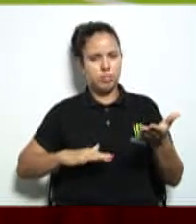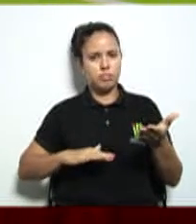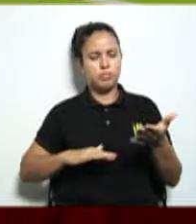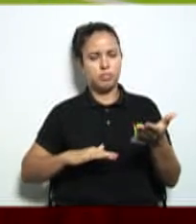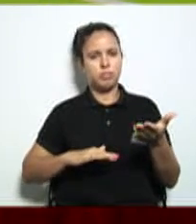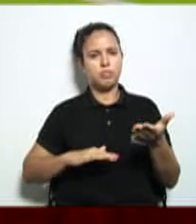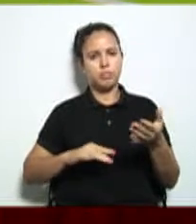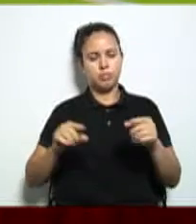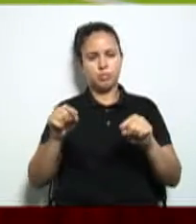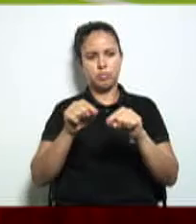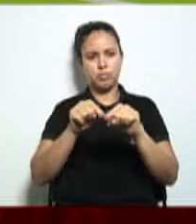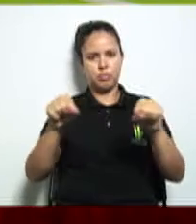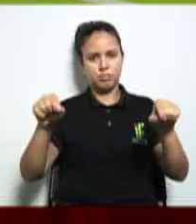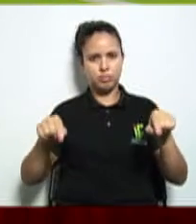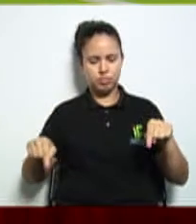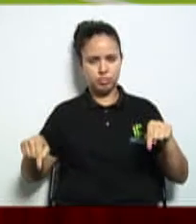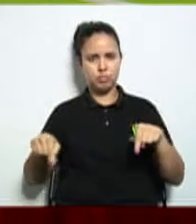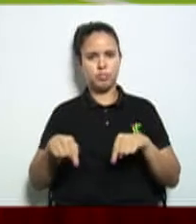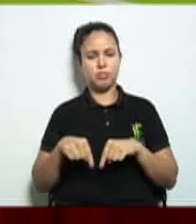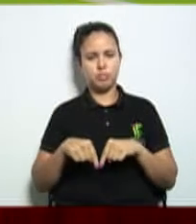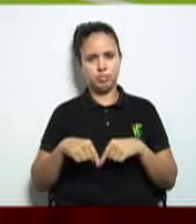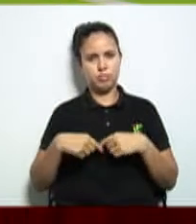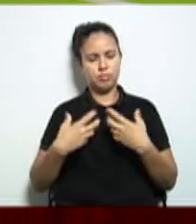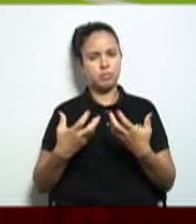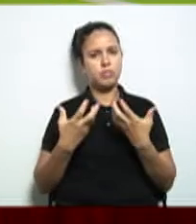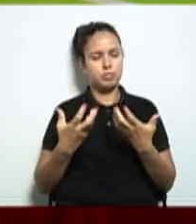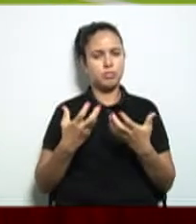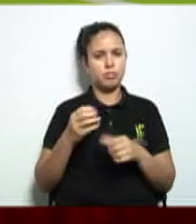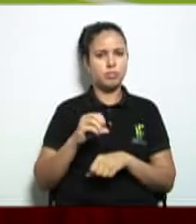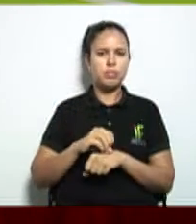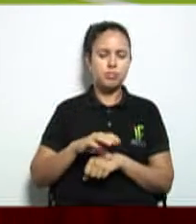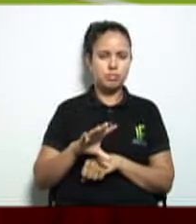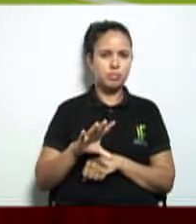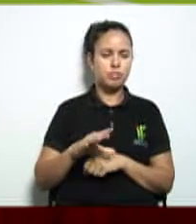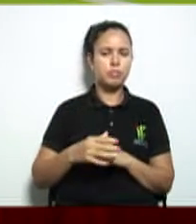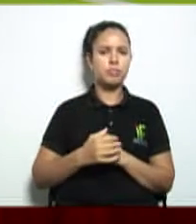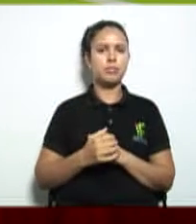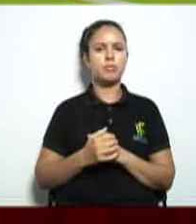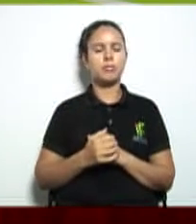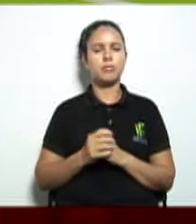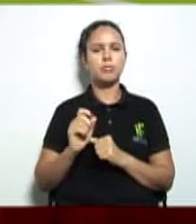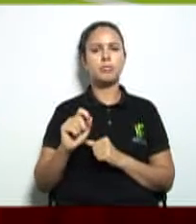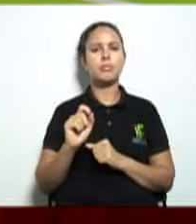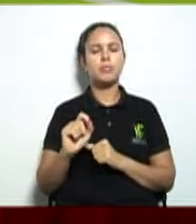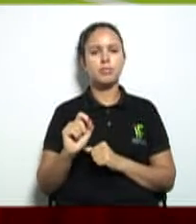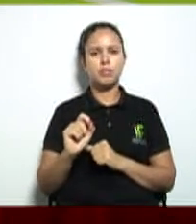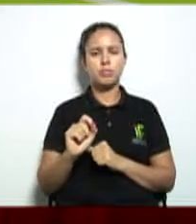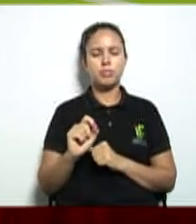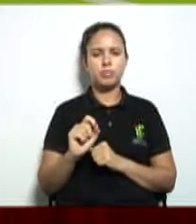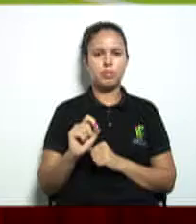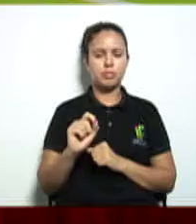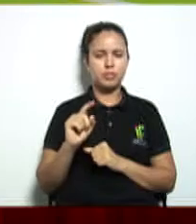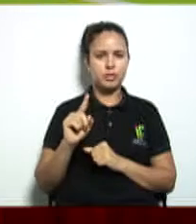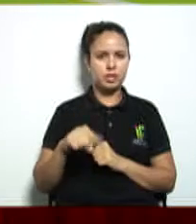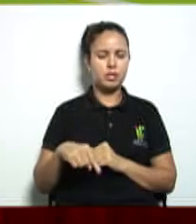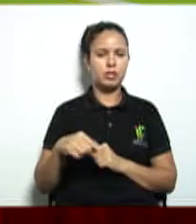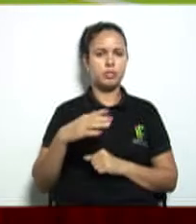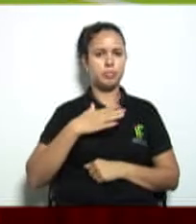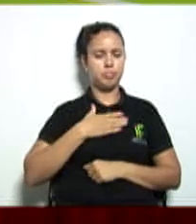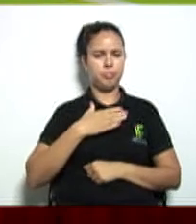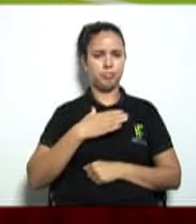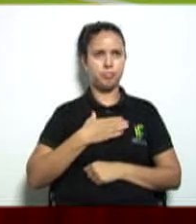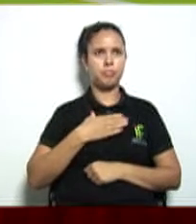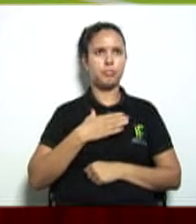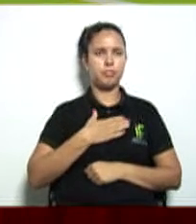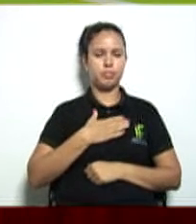em sala de aula, eu quero passar um recadinho para vocês, que é deixar o meu e-mail e o